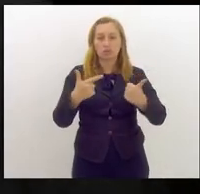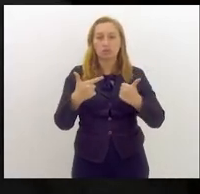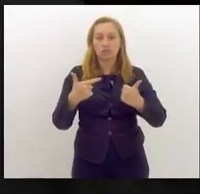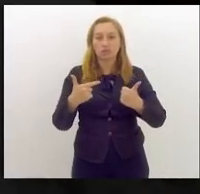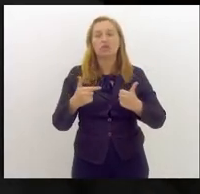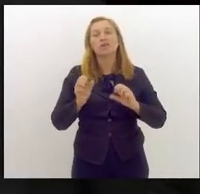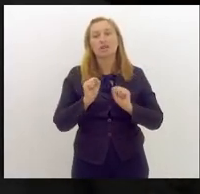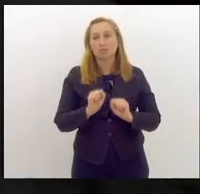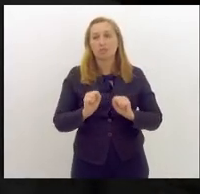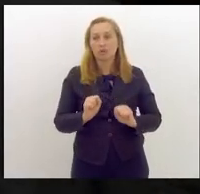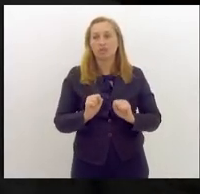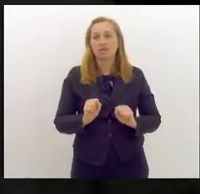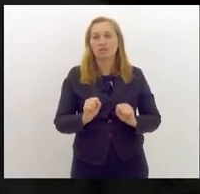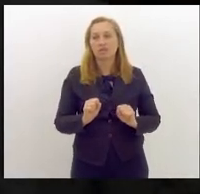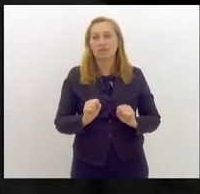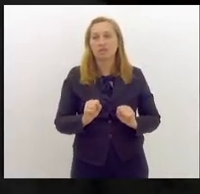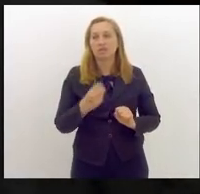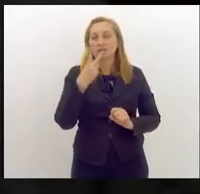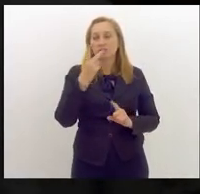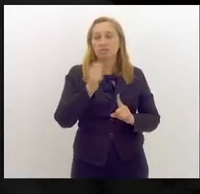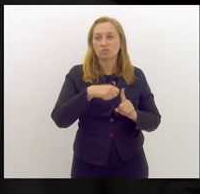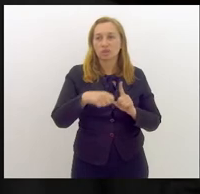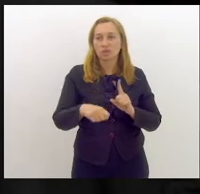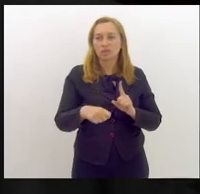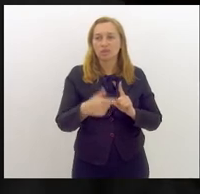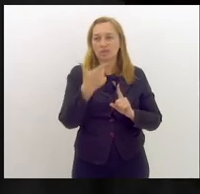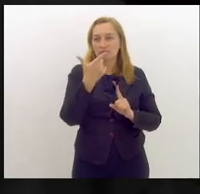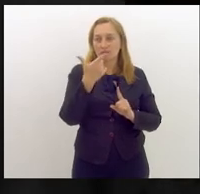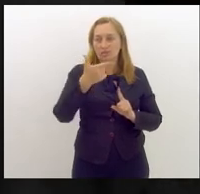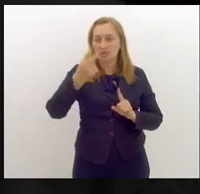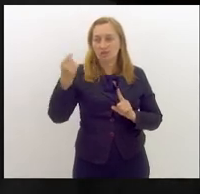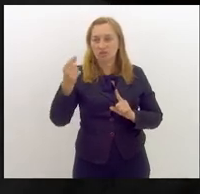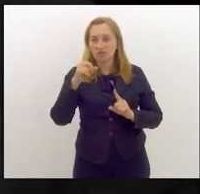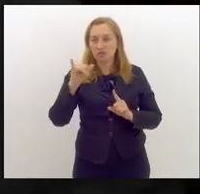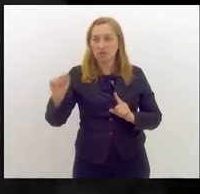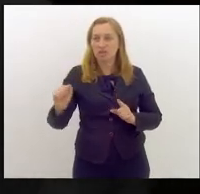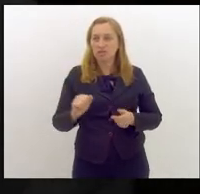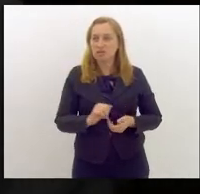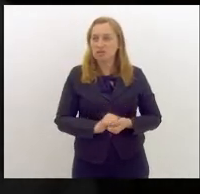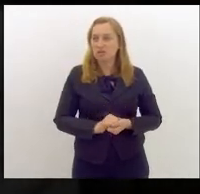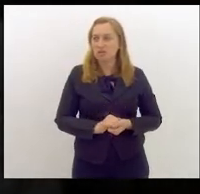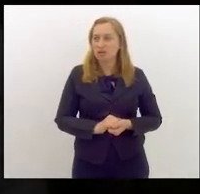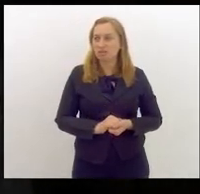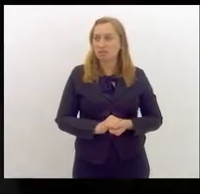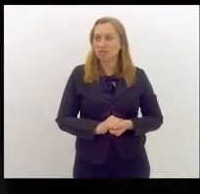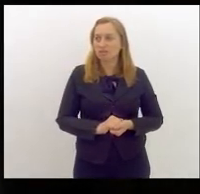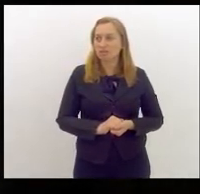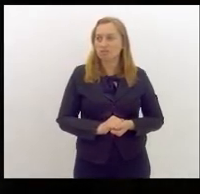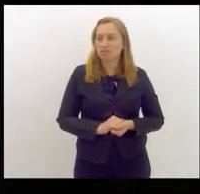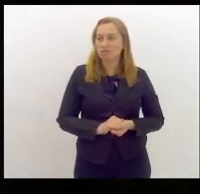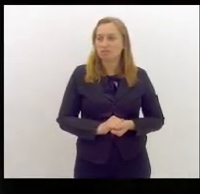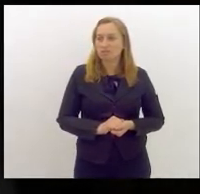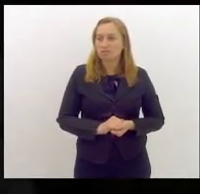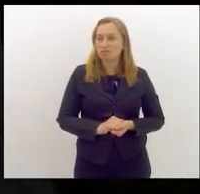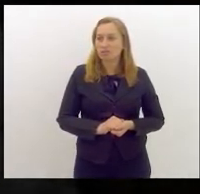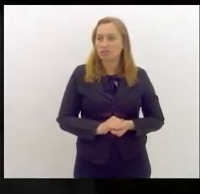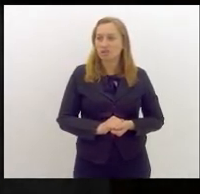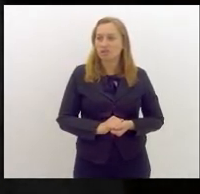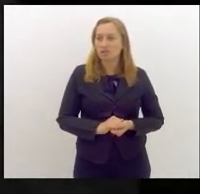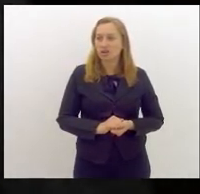nesses dois meses e 20 dias poder fazer um projeto